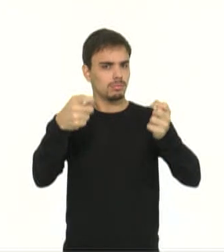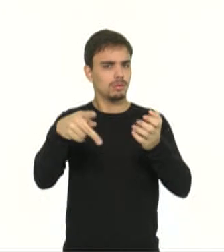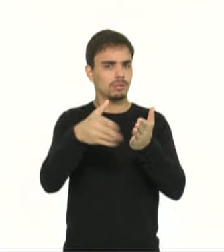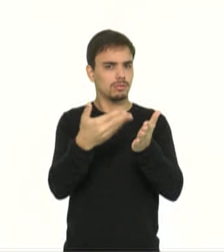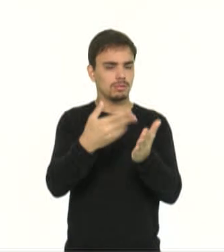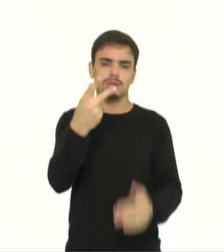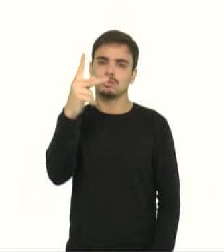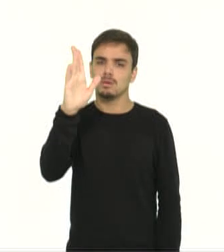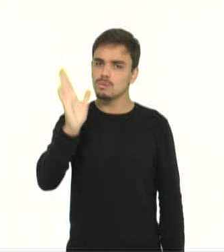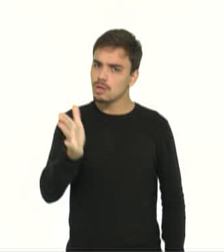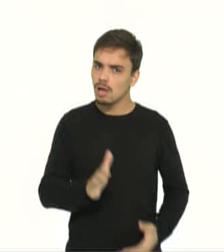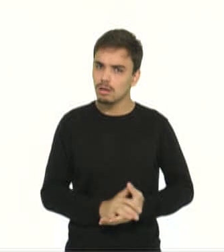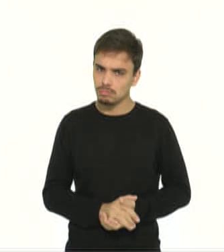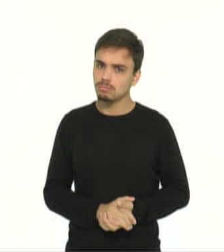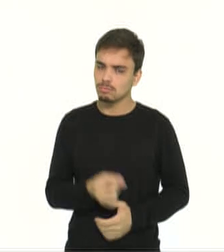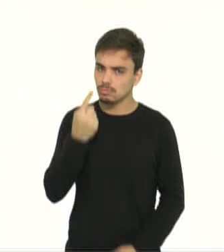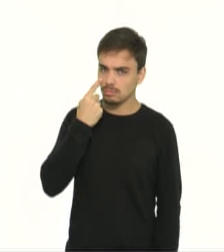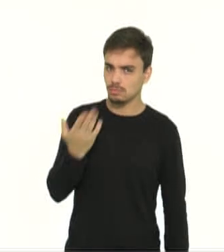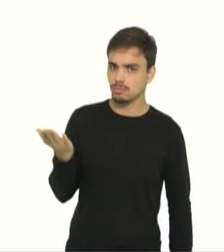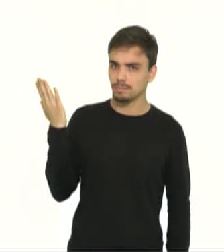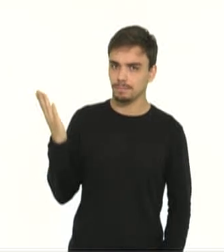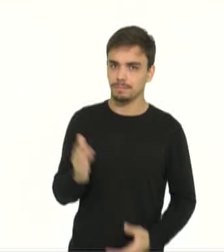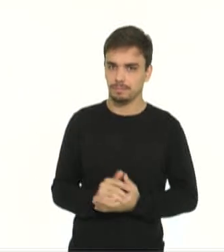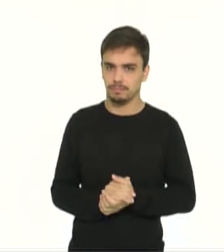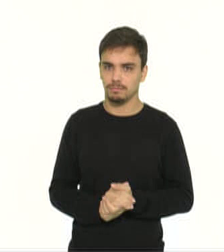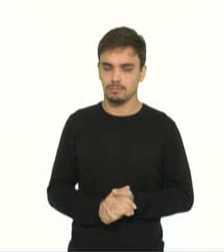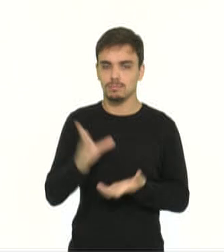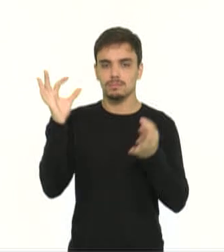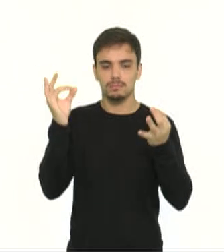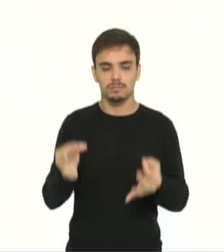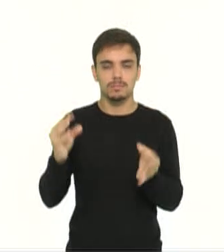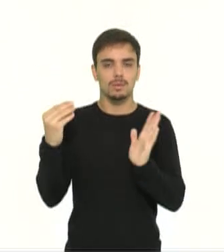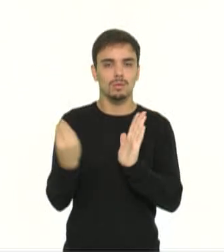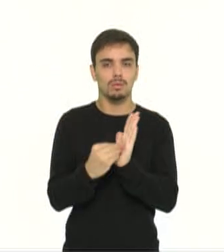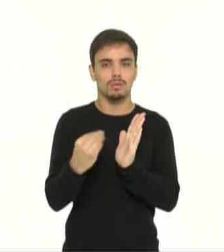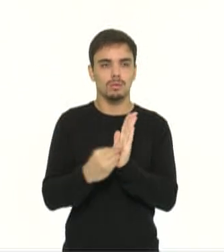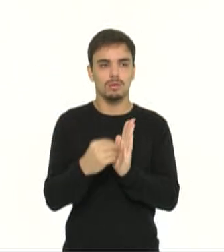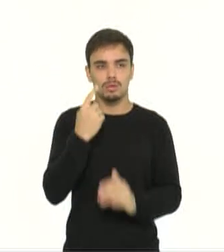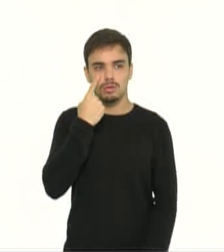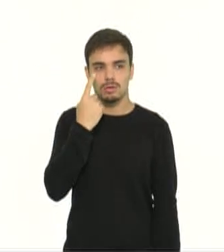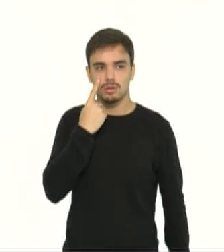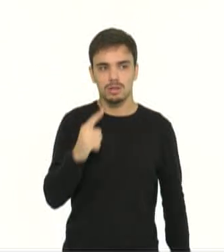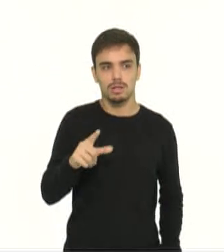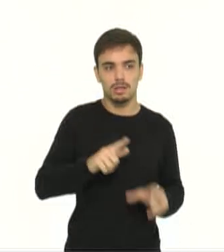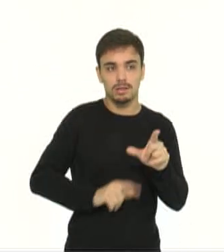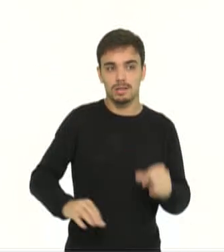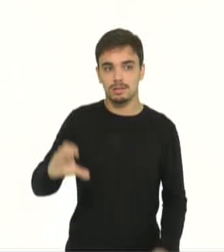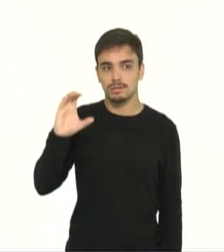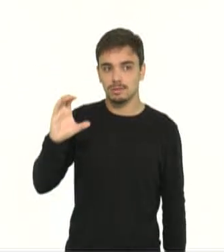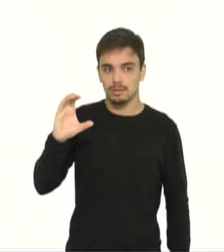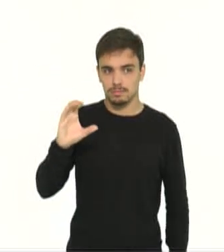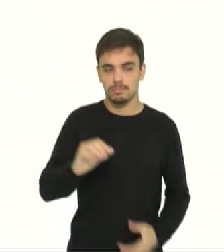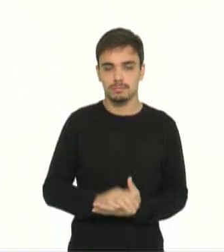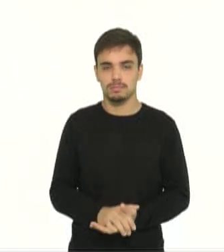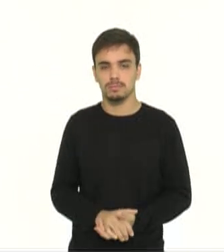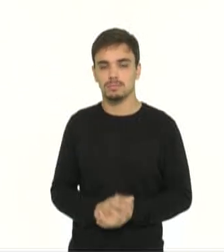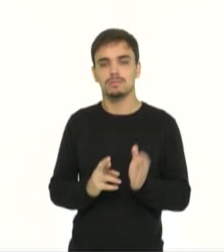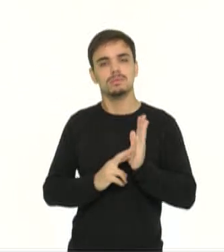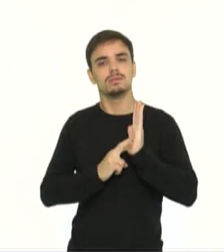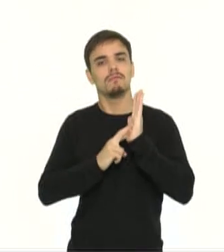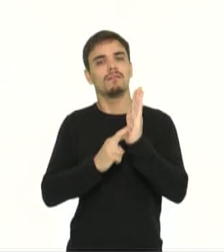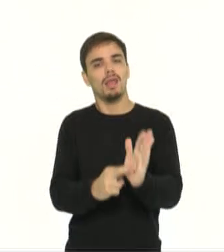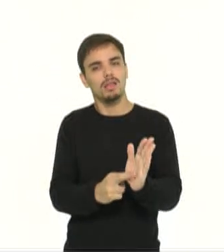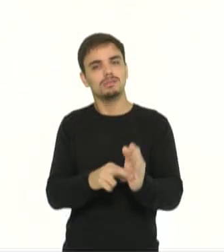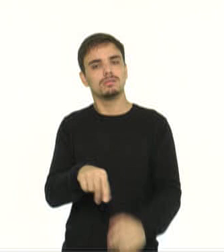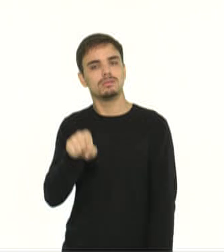de vocês? Vamos lá conferir então. Acertou quem colocou with reference to. referente a,